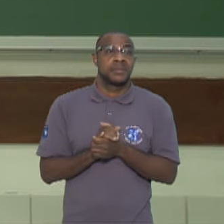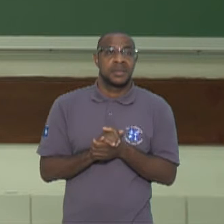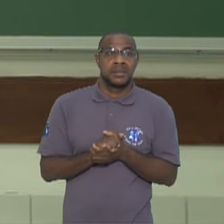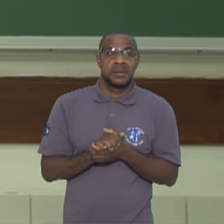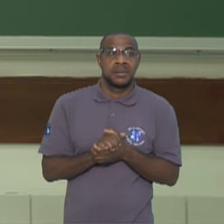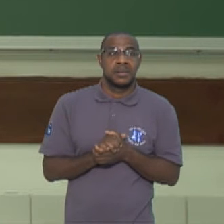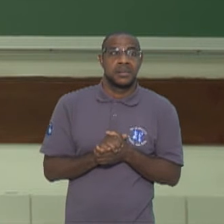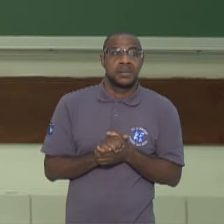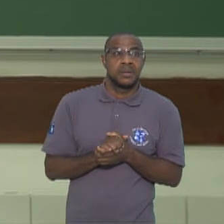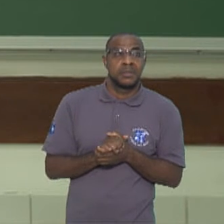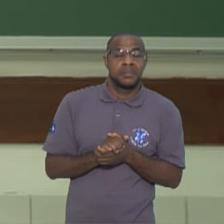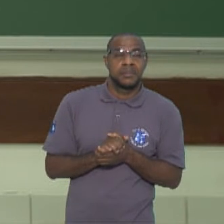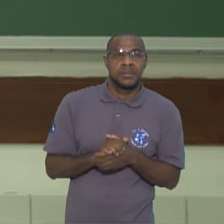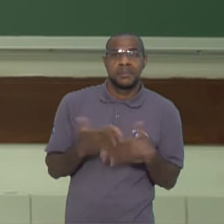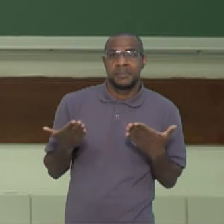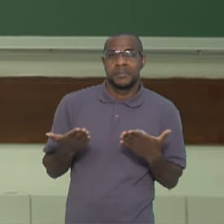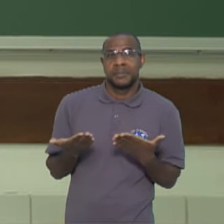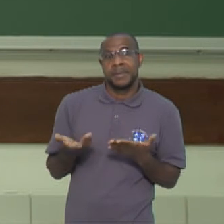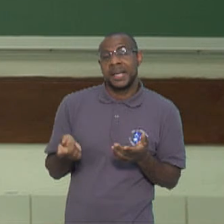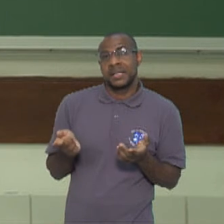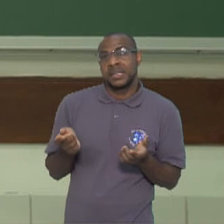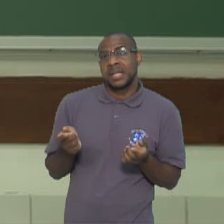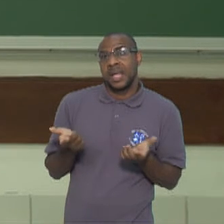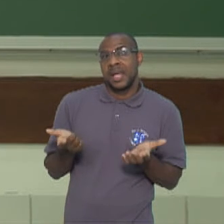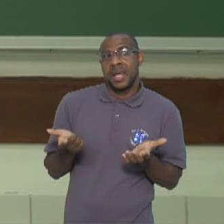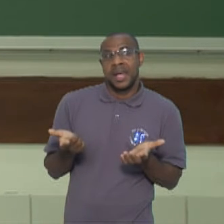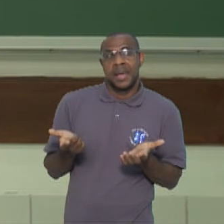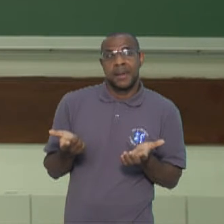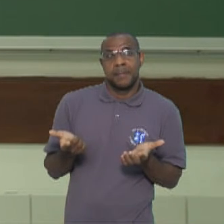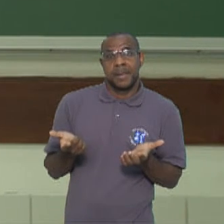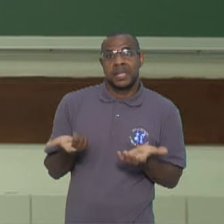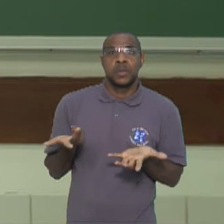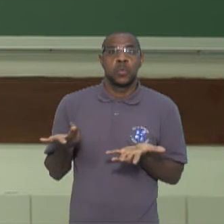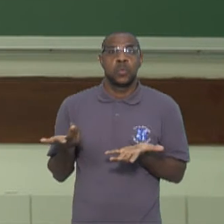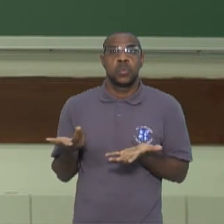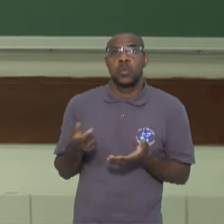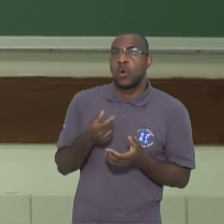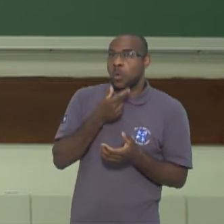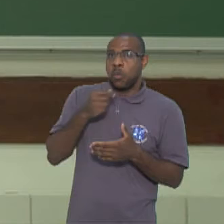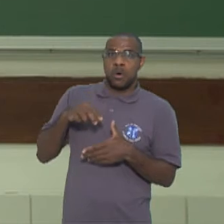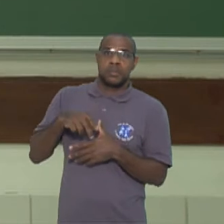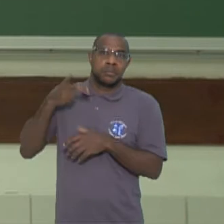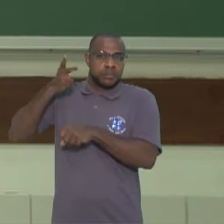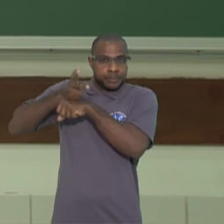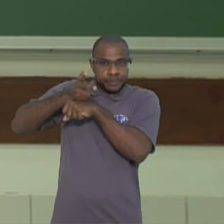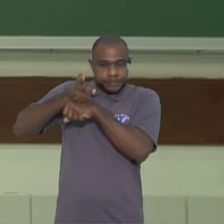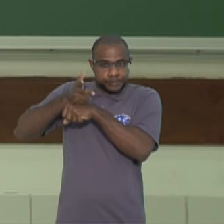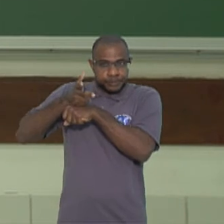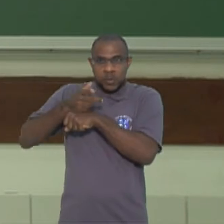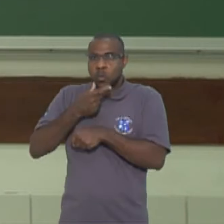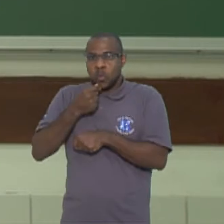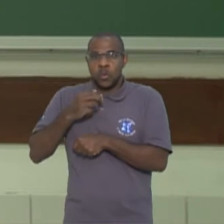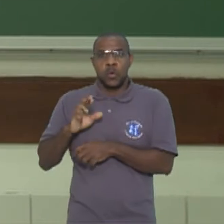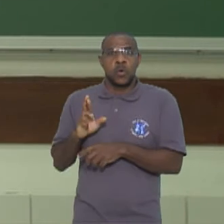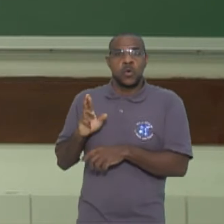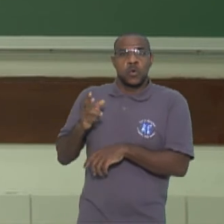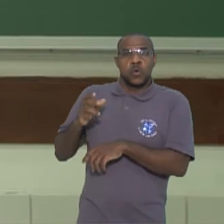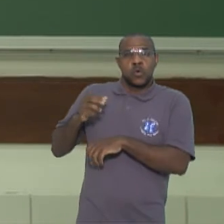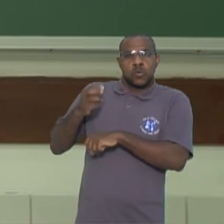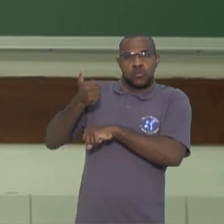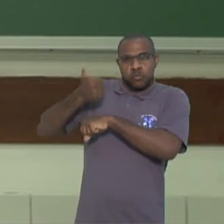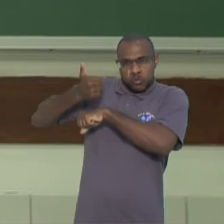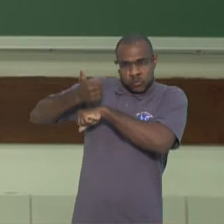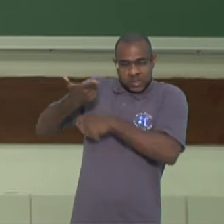o cineasta, o produtor, ele tenha mais liberdade, né? Então, de experimentar formatos novos,